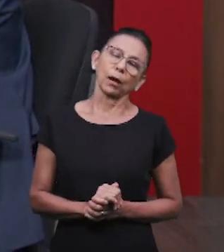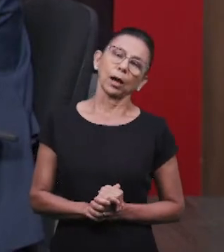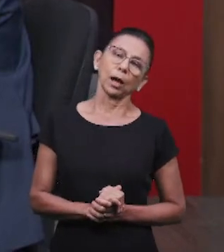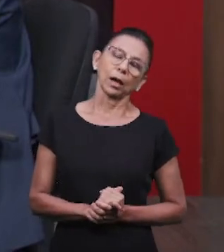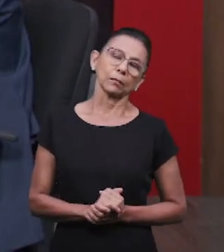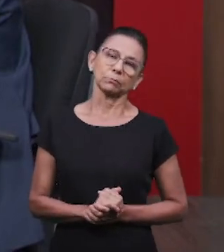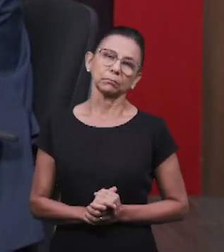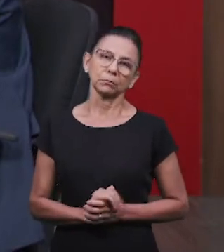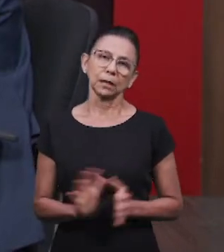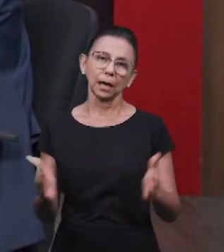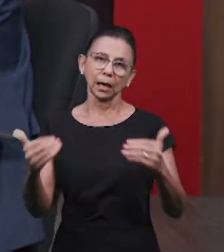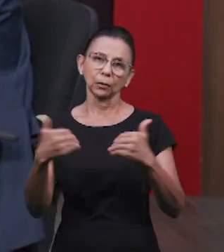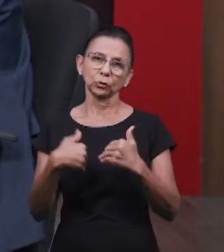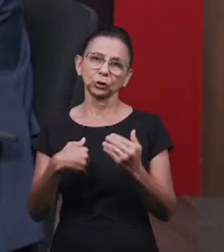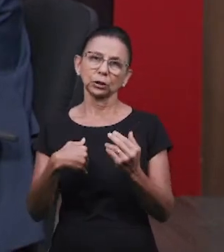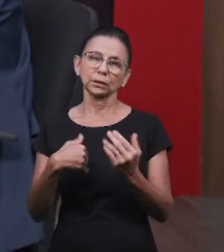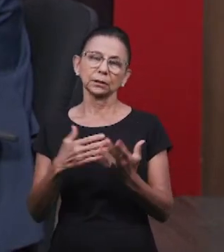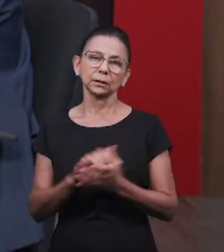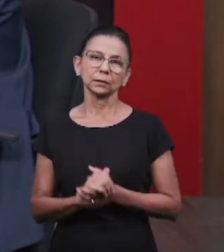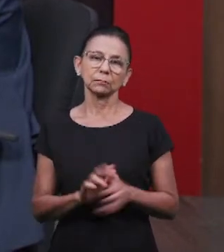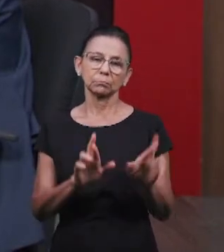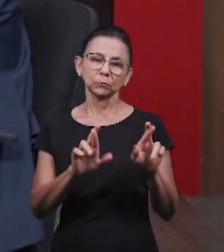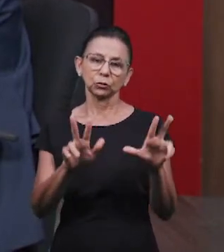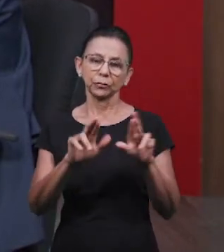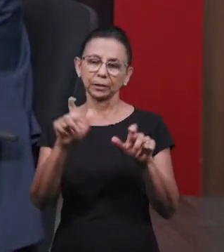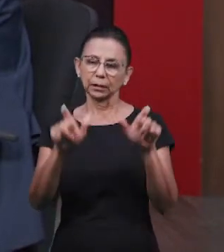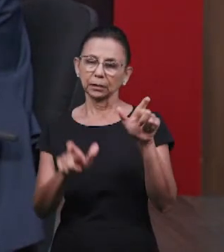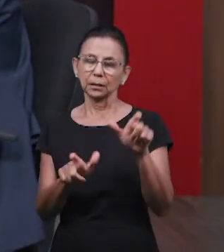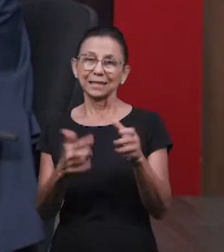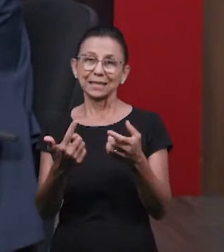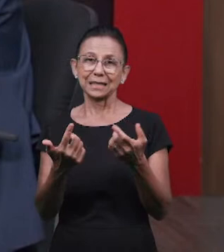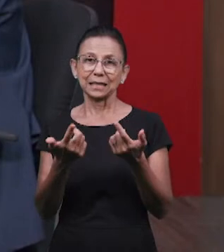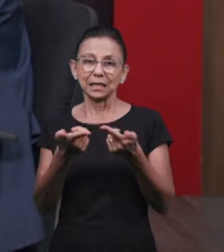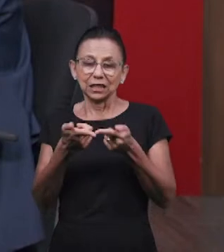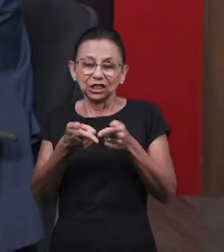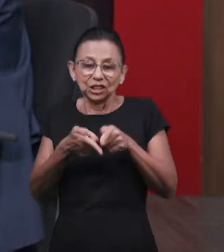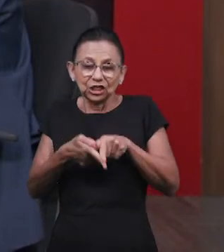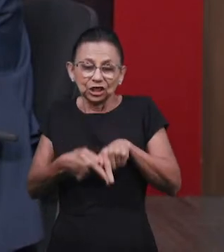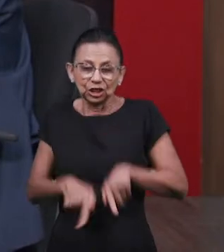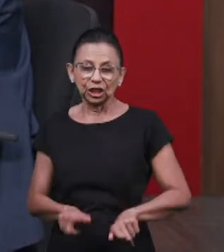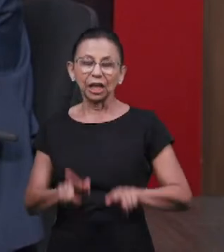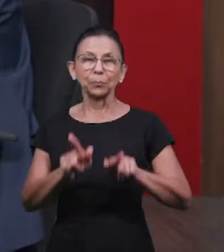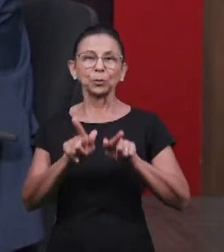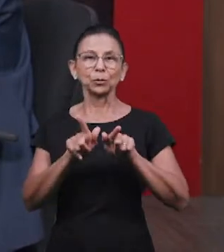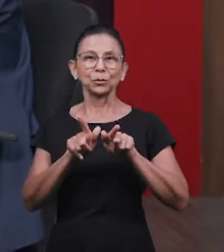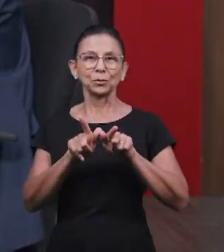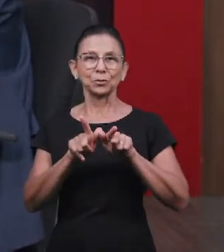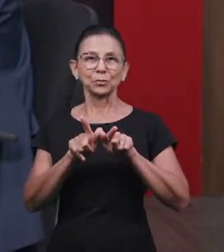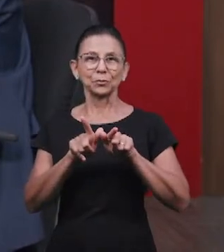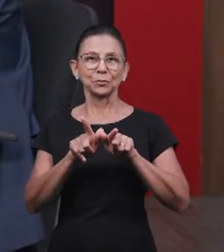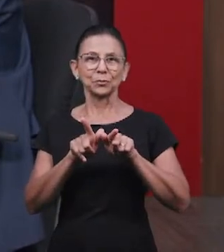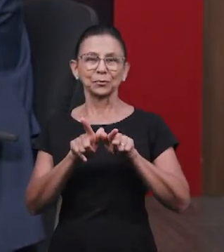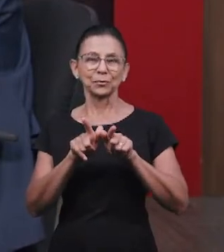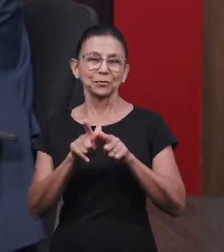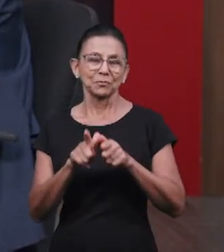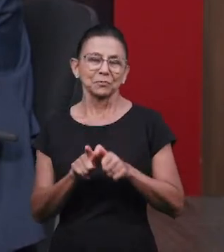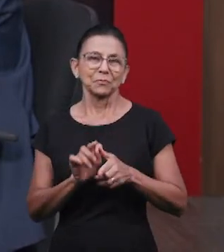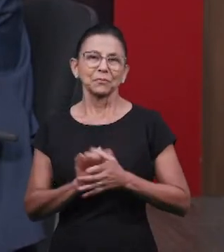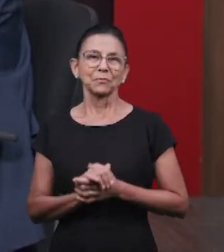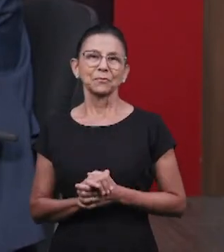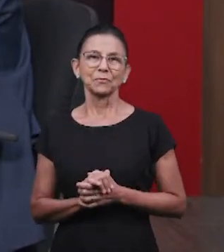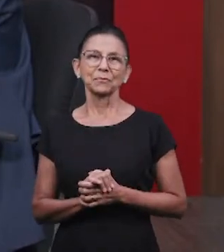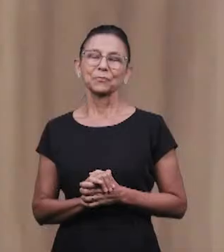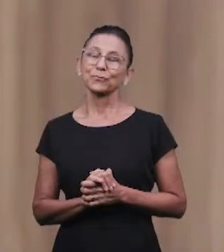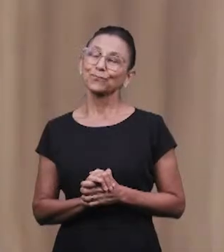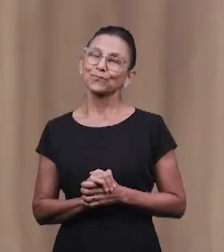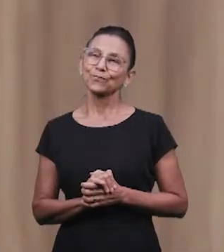de desenvolvimentos iguais. Mesmo que sejam gêmeos, né? Univitelíneos, com diagnóstico